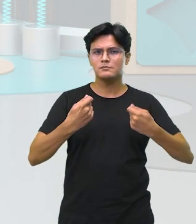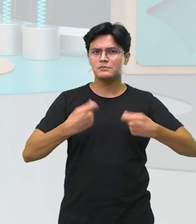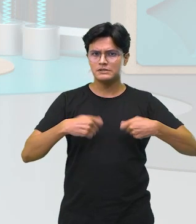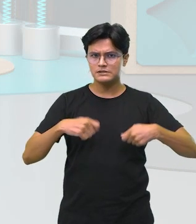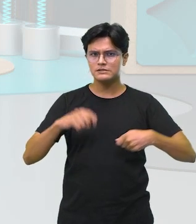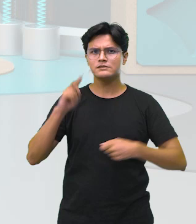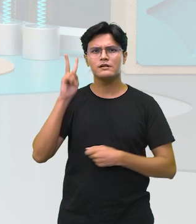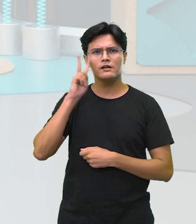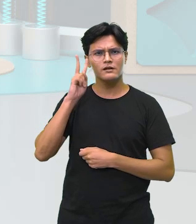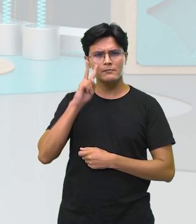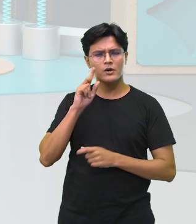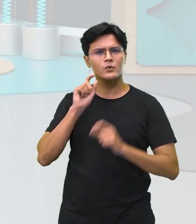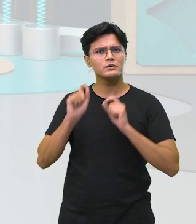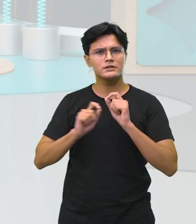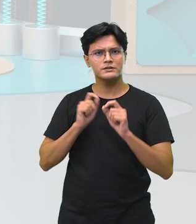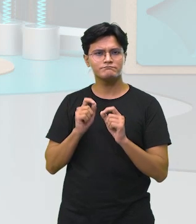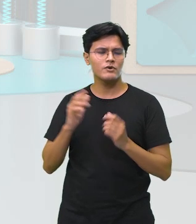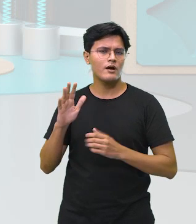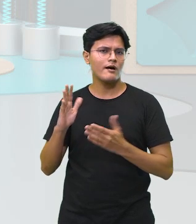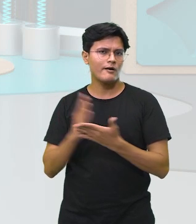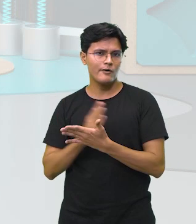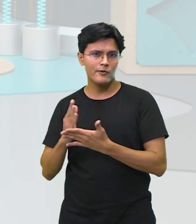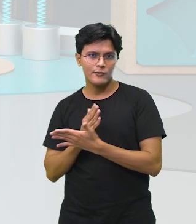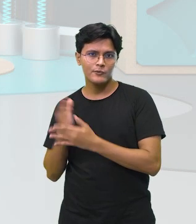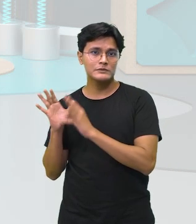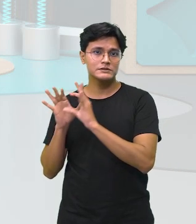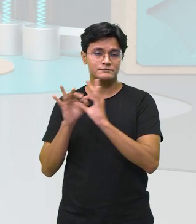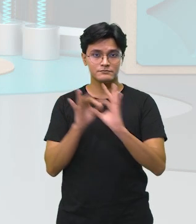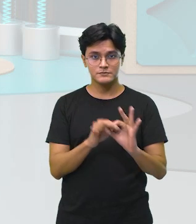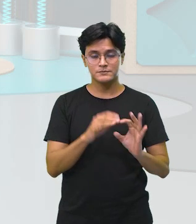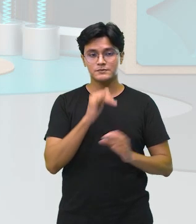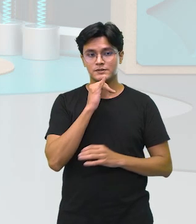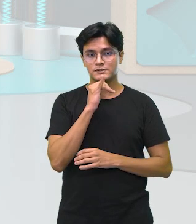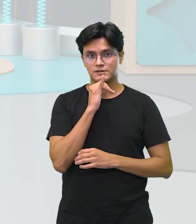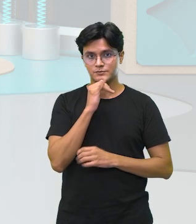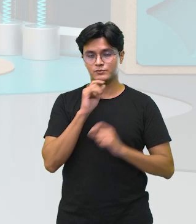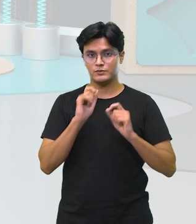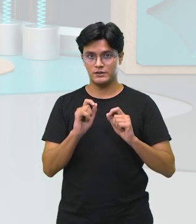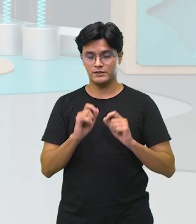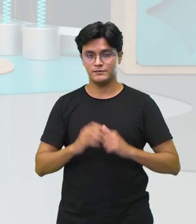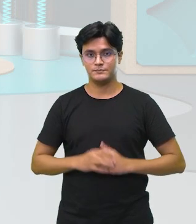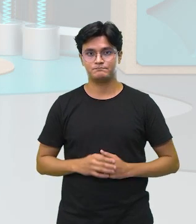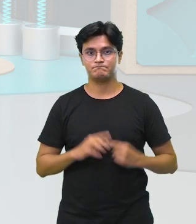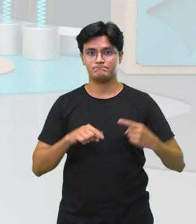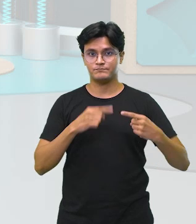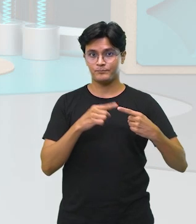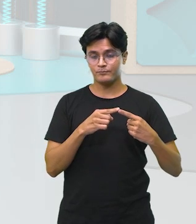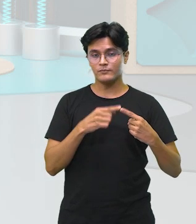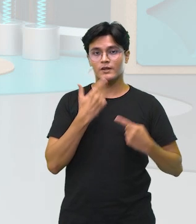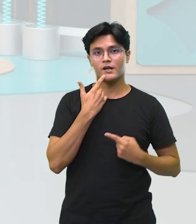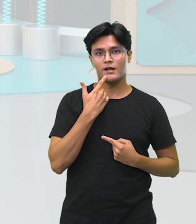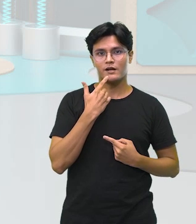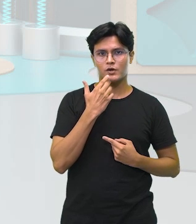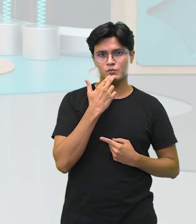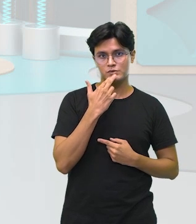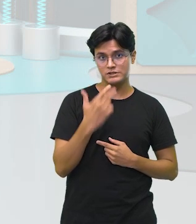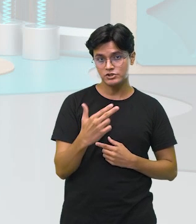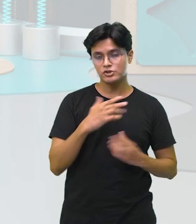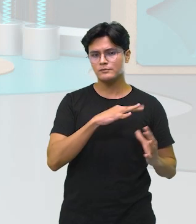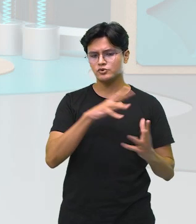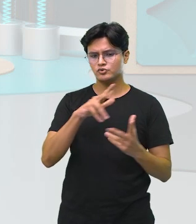né algumas situações Então a primeira delas Olha só as línguas no mundo elas não são